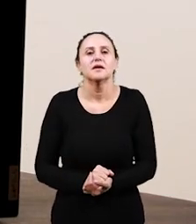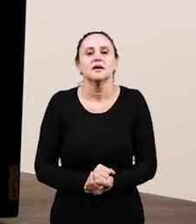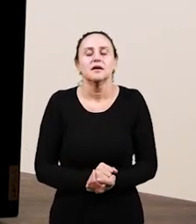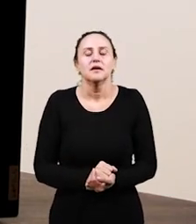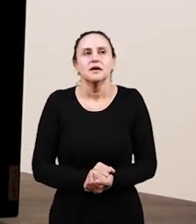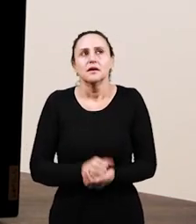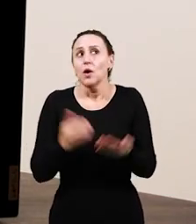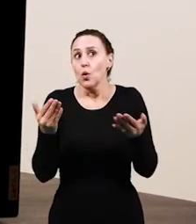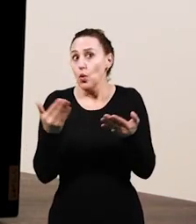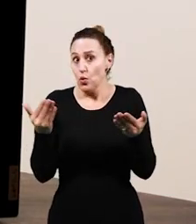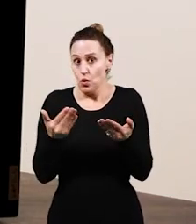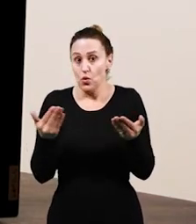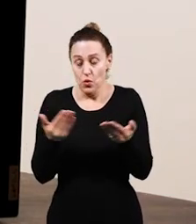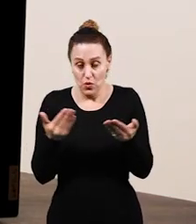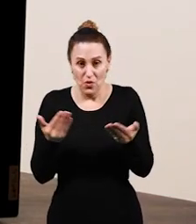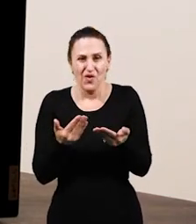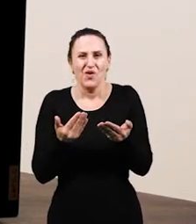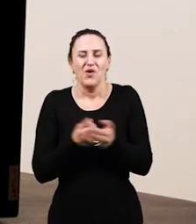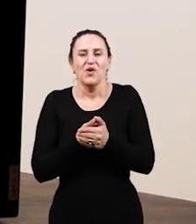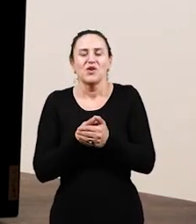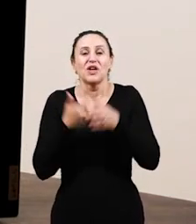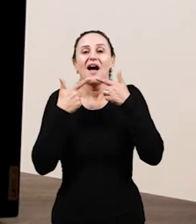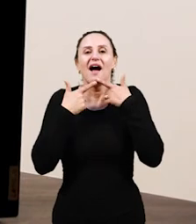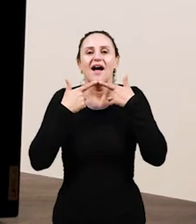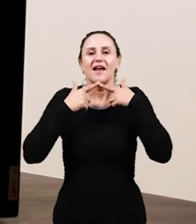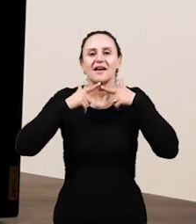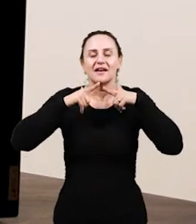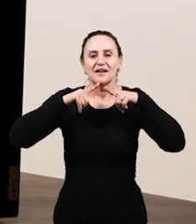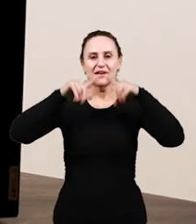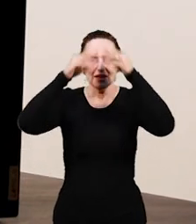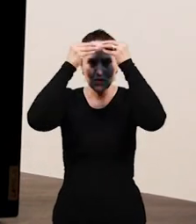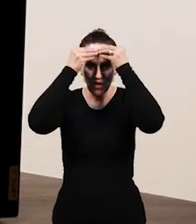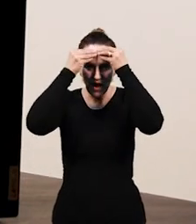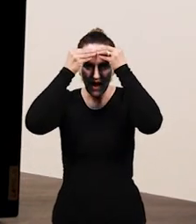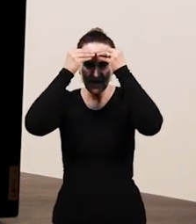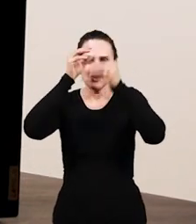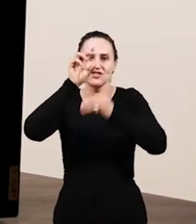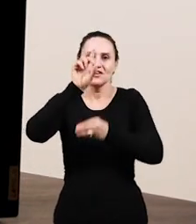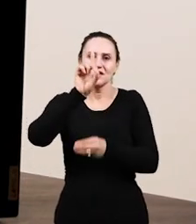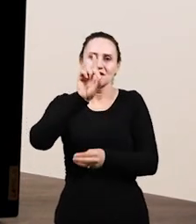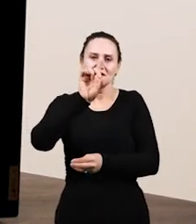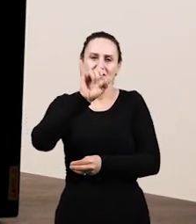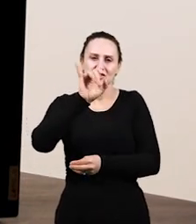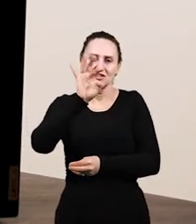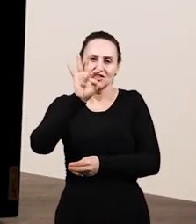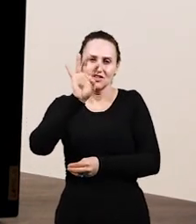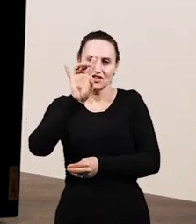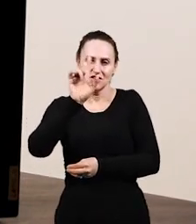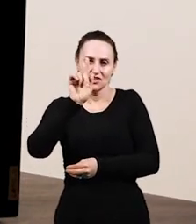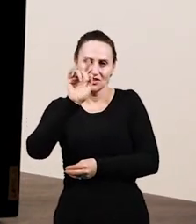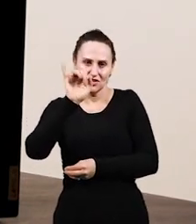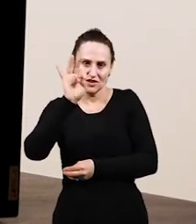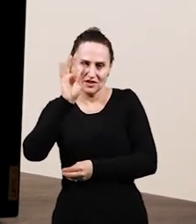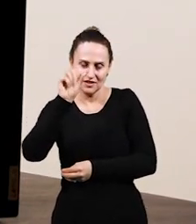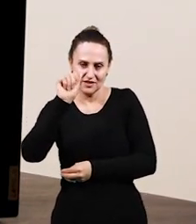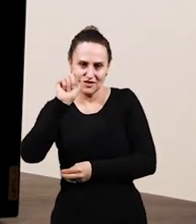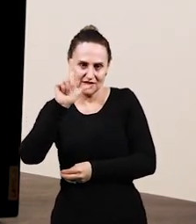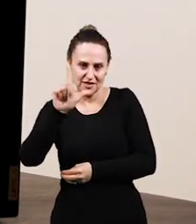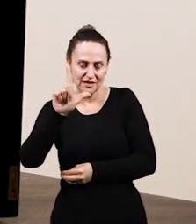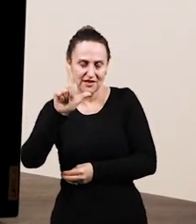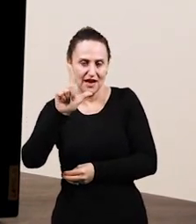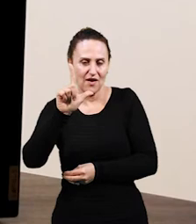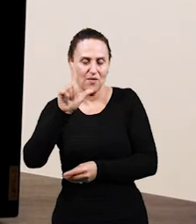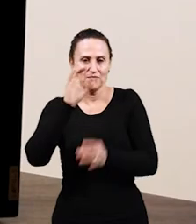quando hoje em dia por causa da linguagem da e tal né da da da internet a gente usa